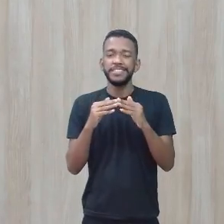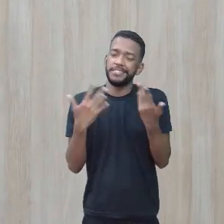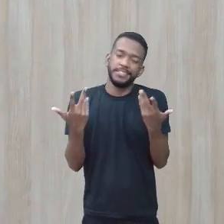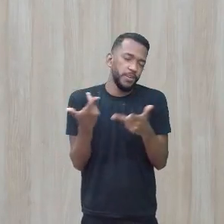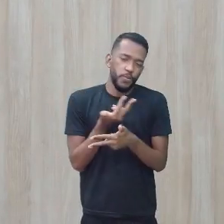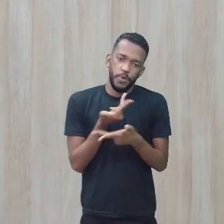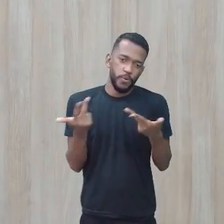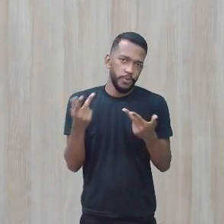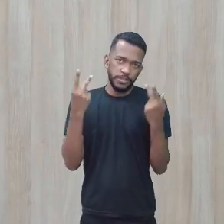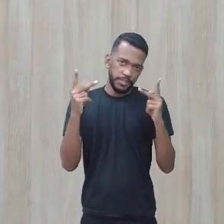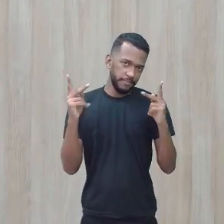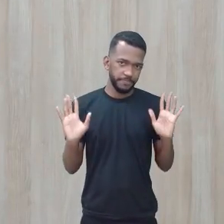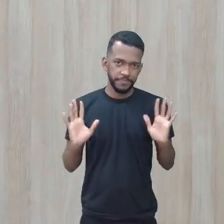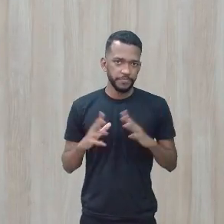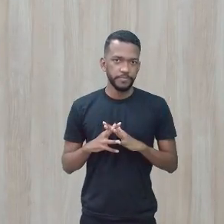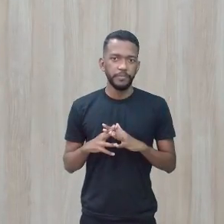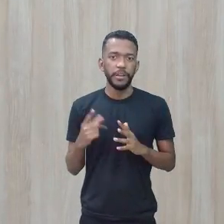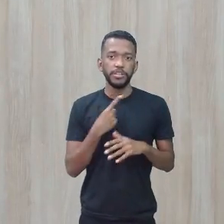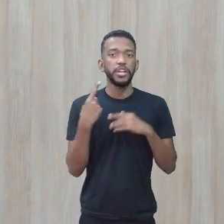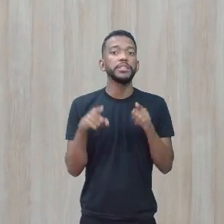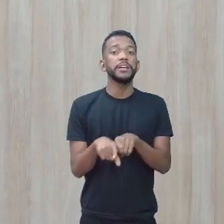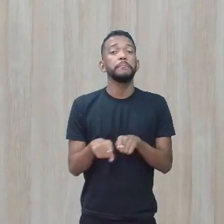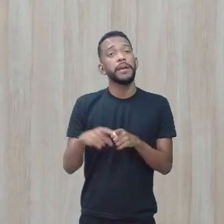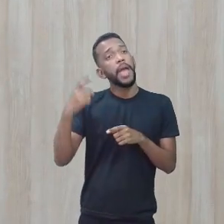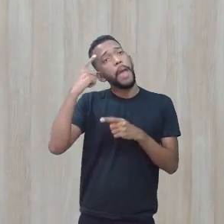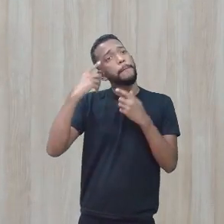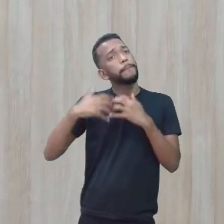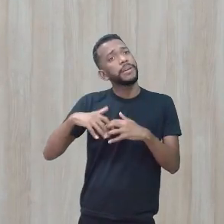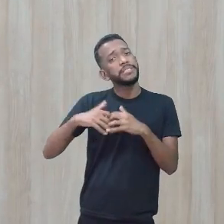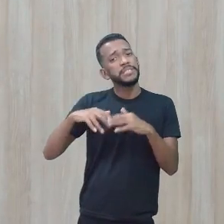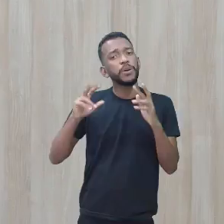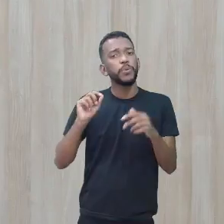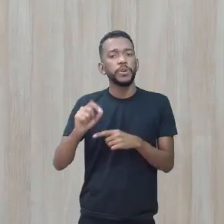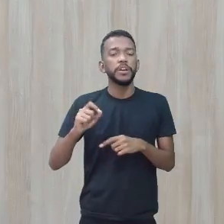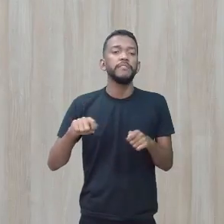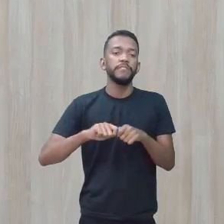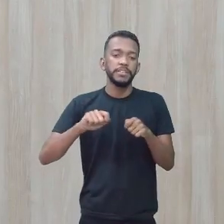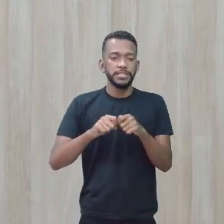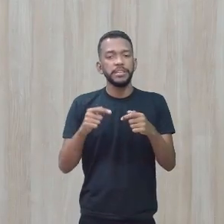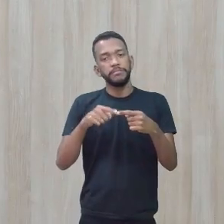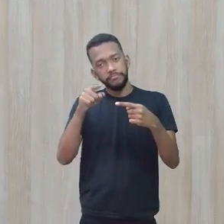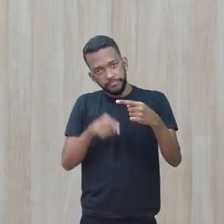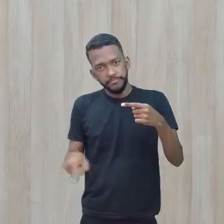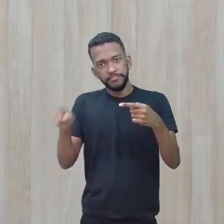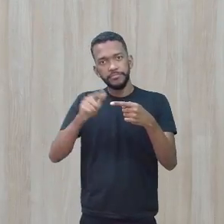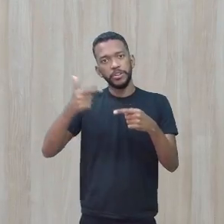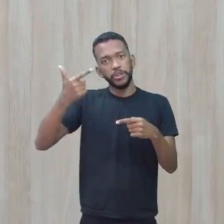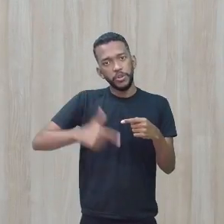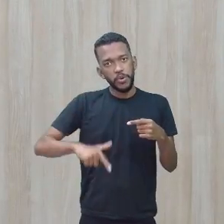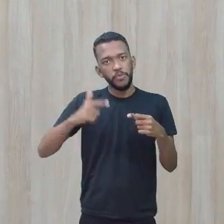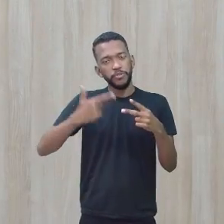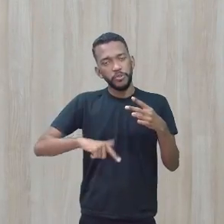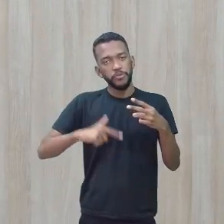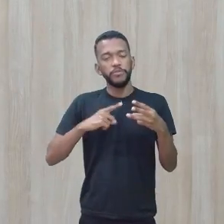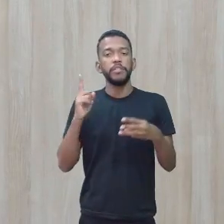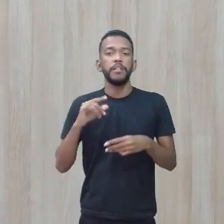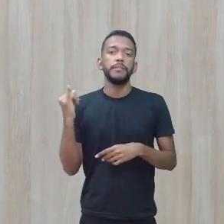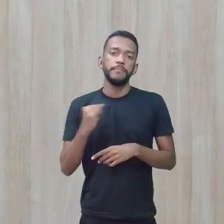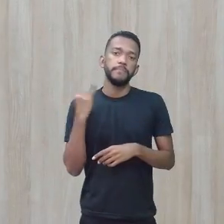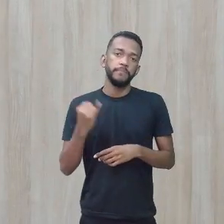enfim. A gente também repensar, a gente também fazer a reciclagem, né? Como eu estava falando, a importância da